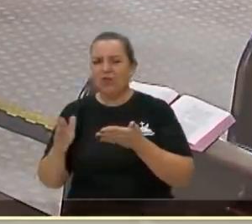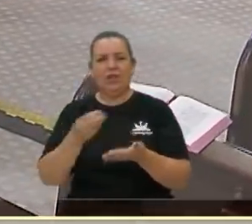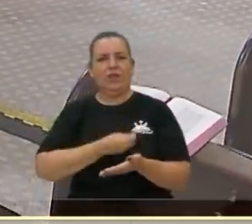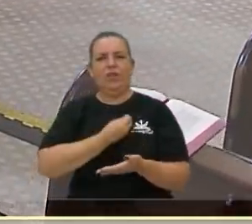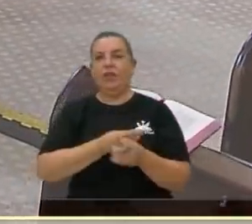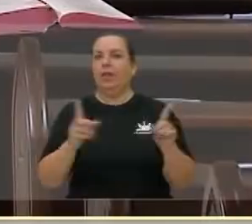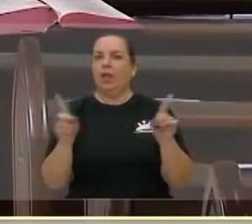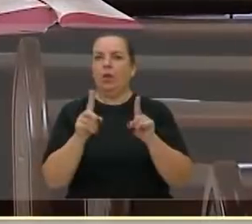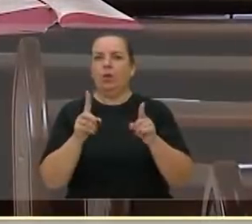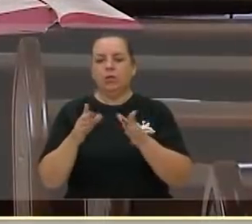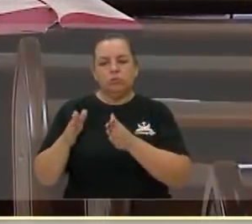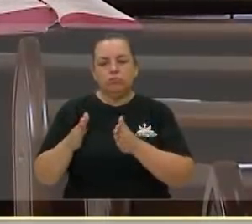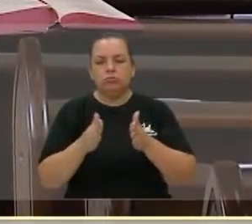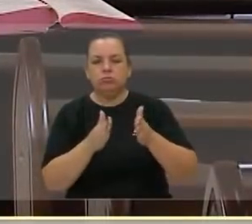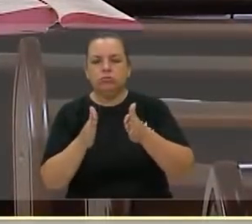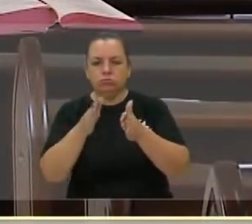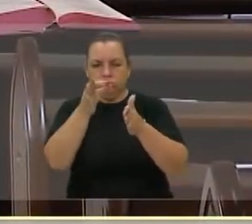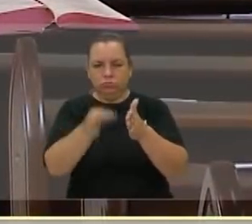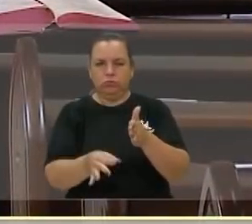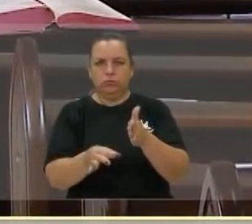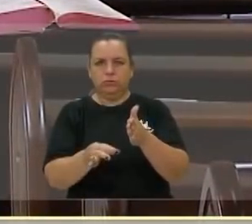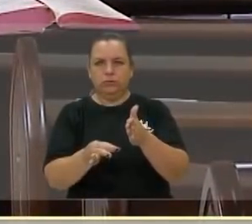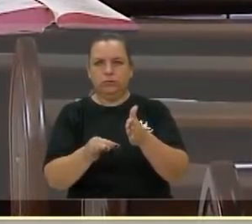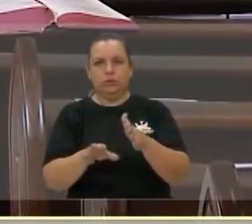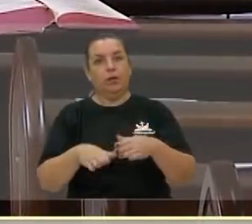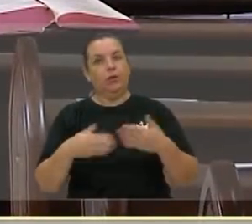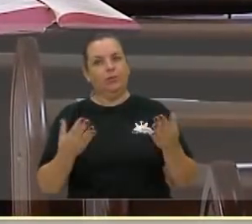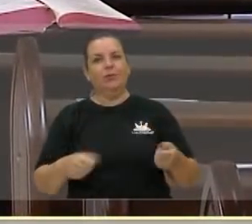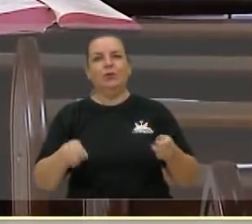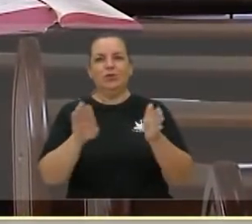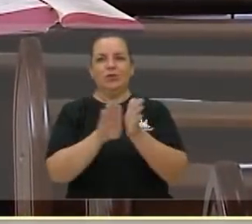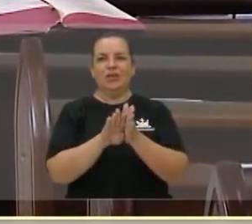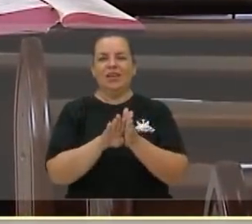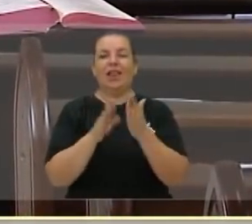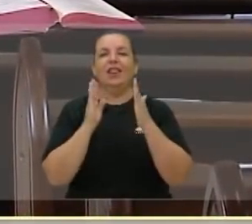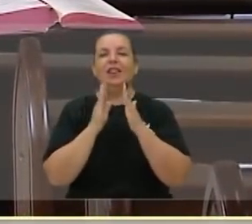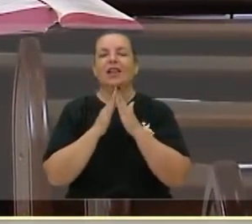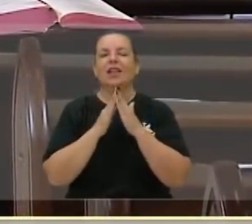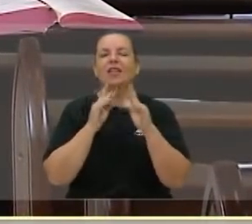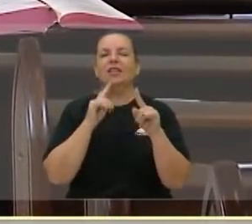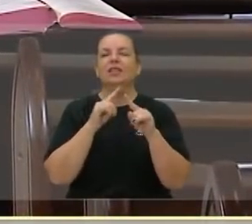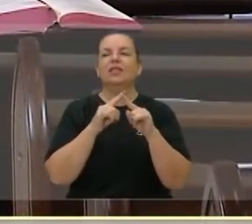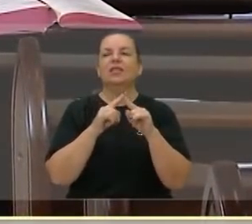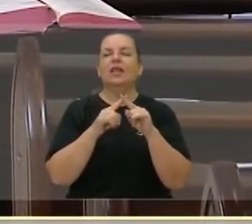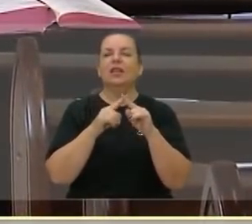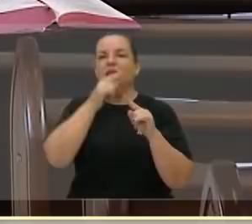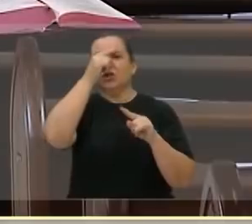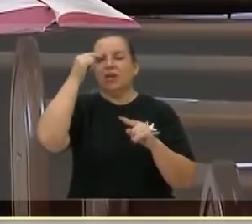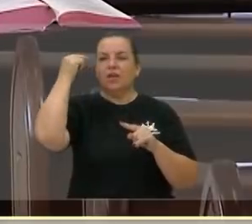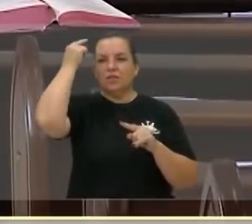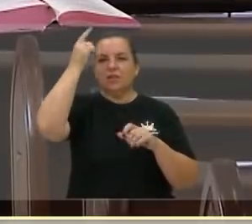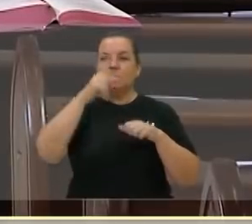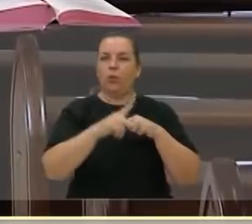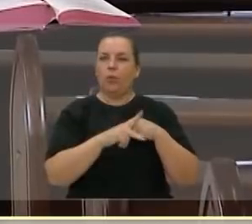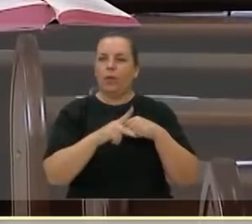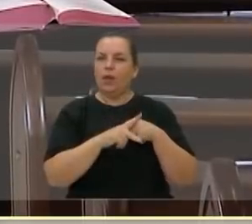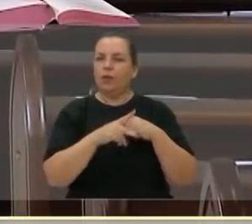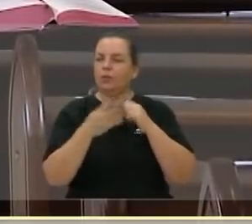Tanto que é muito impressionante quando chega na igreja de São Pedro,